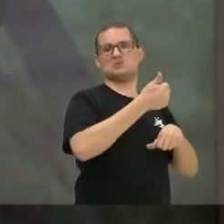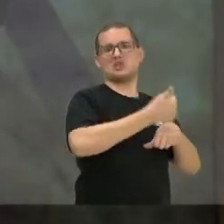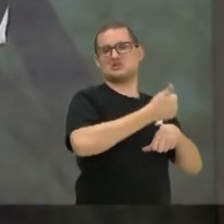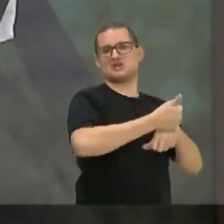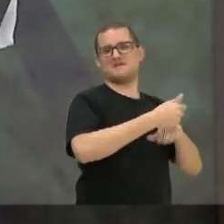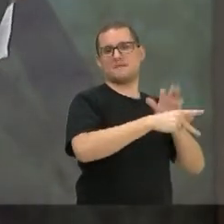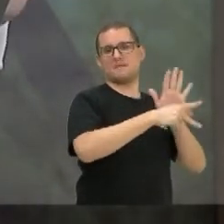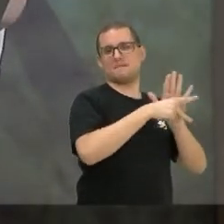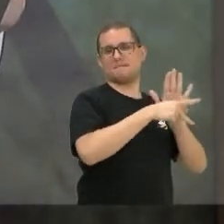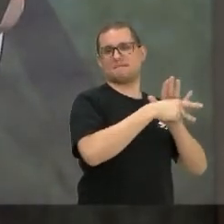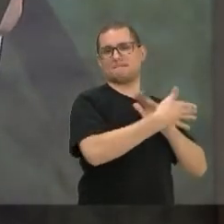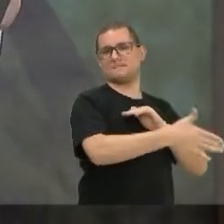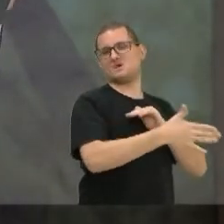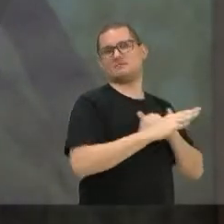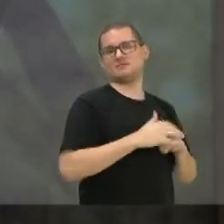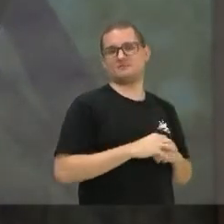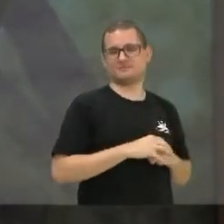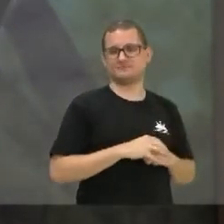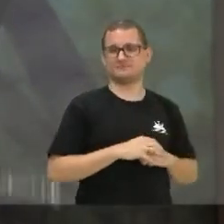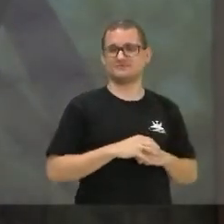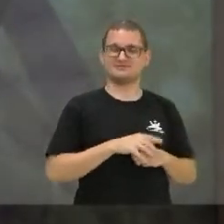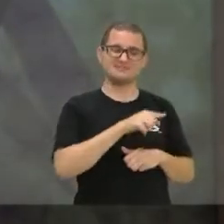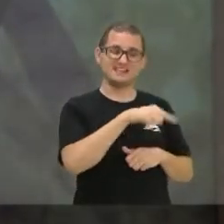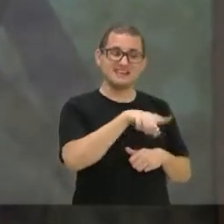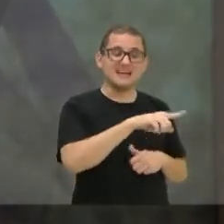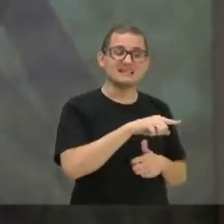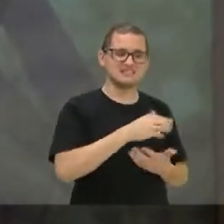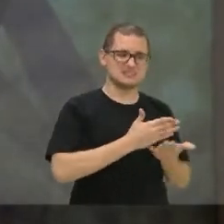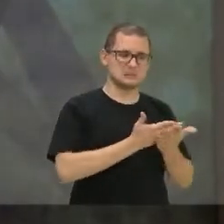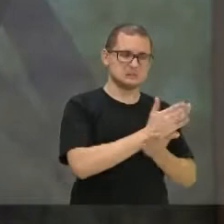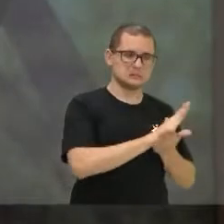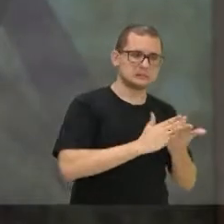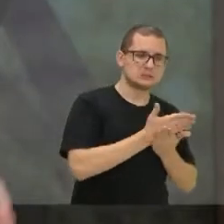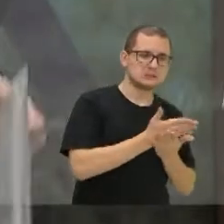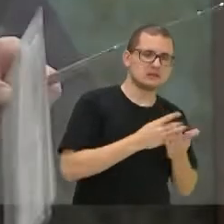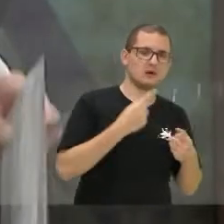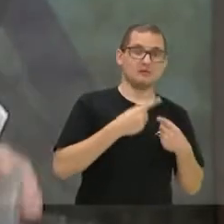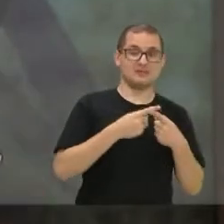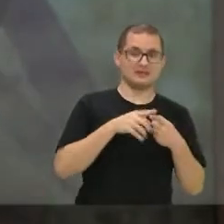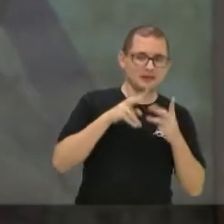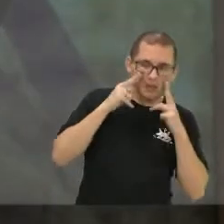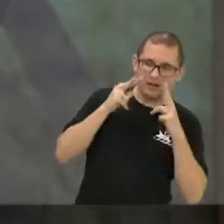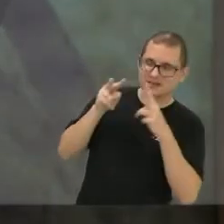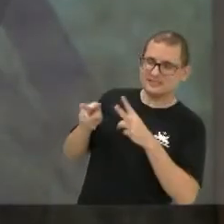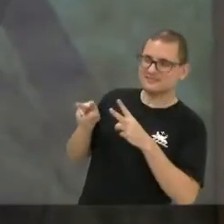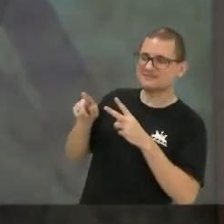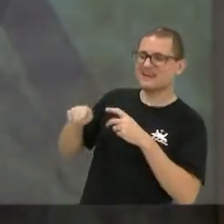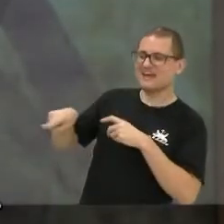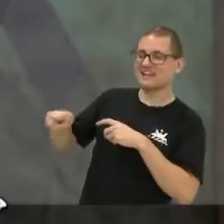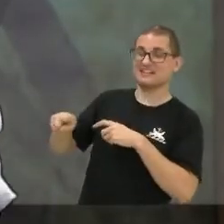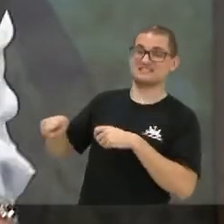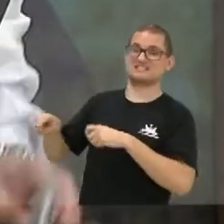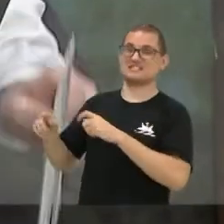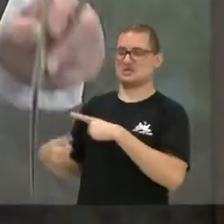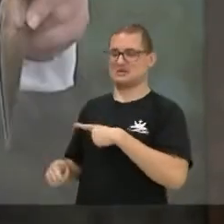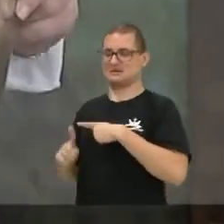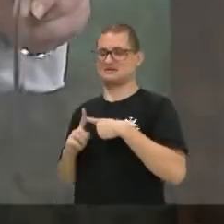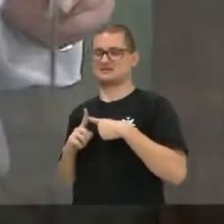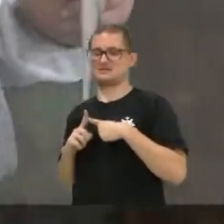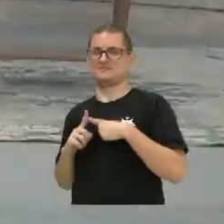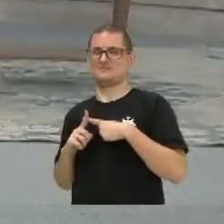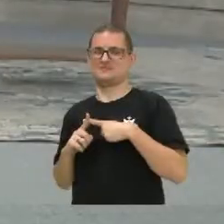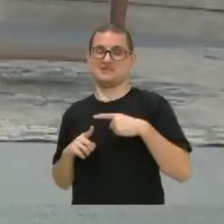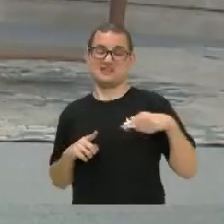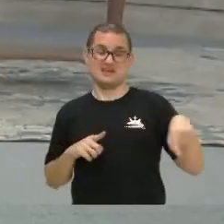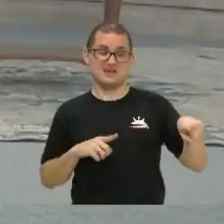um incômodo aqueles que pretendem ignorar deus é